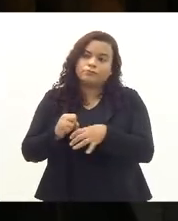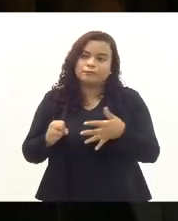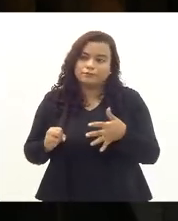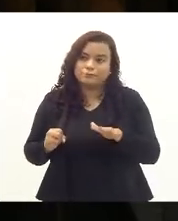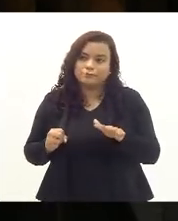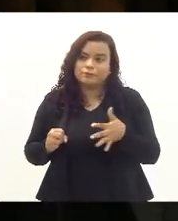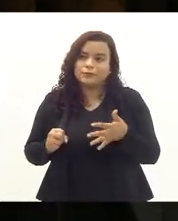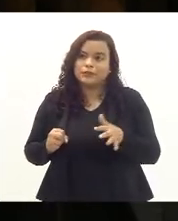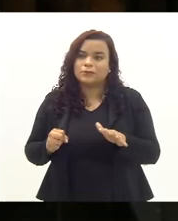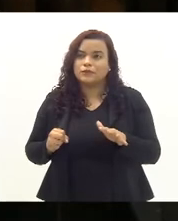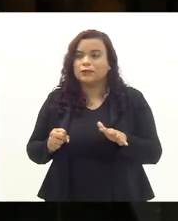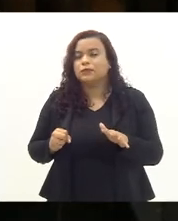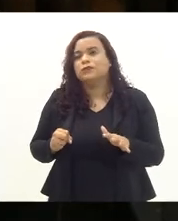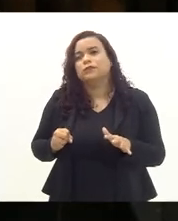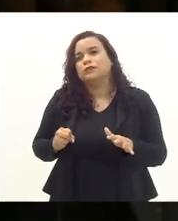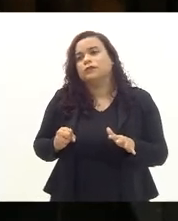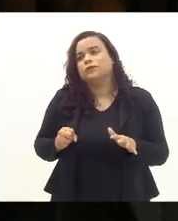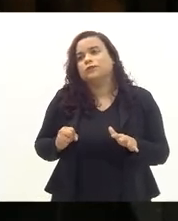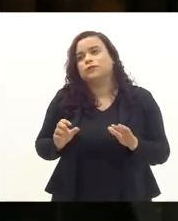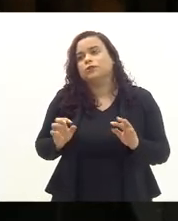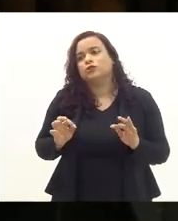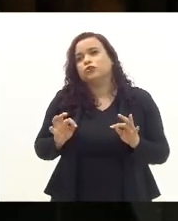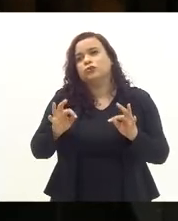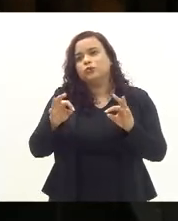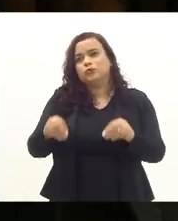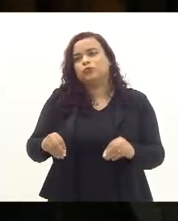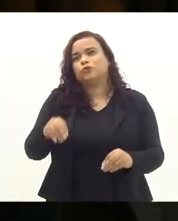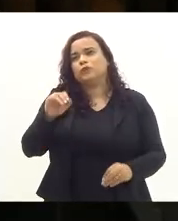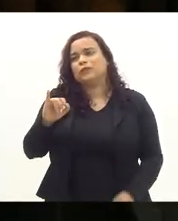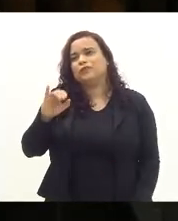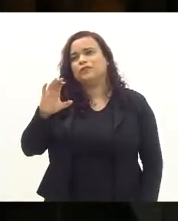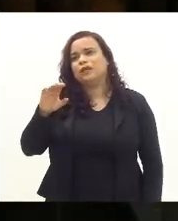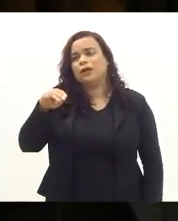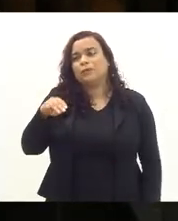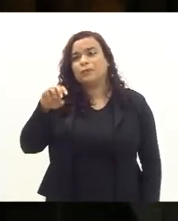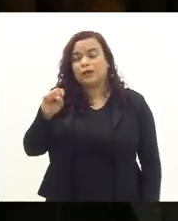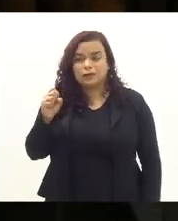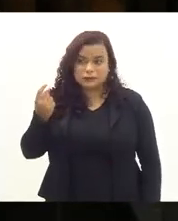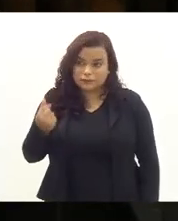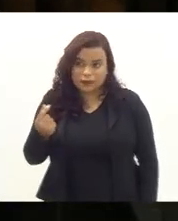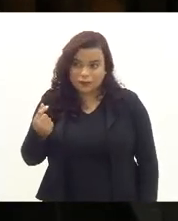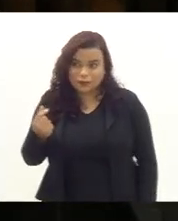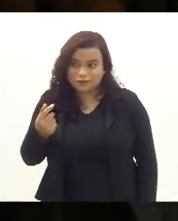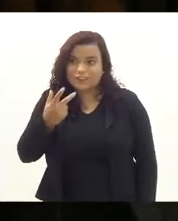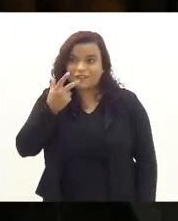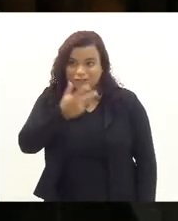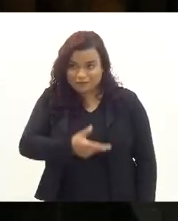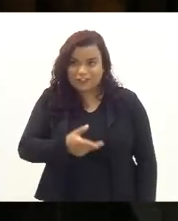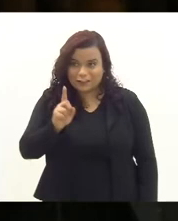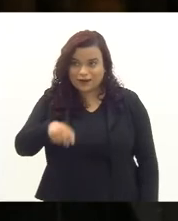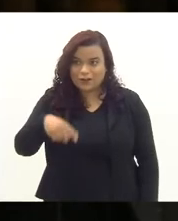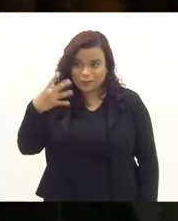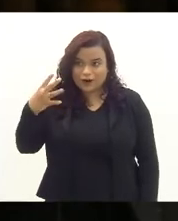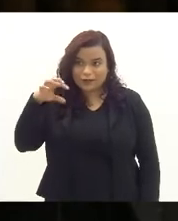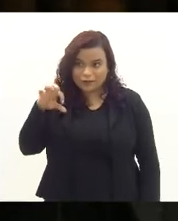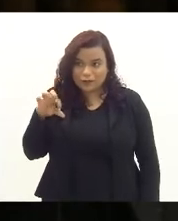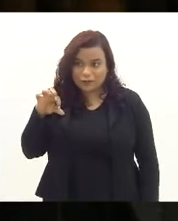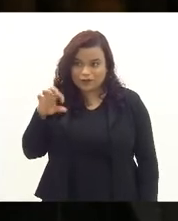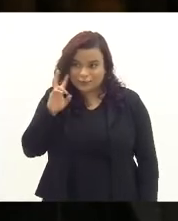em todo o valor do ICMS falei com o cms ela